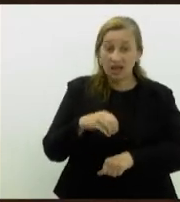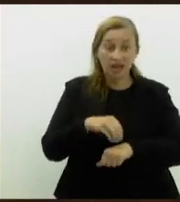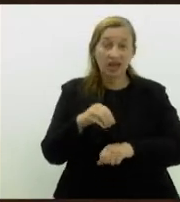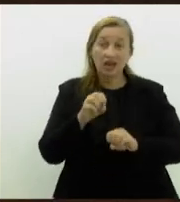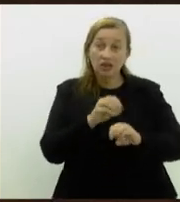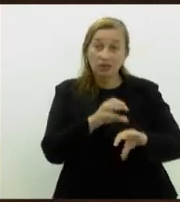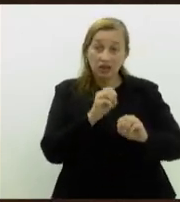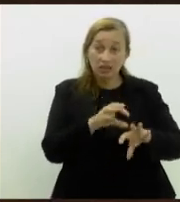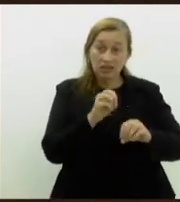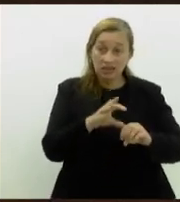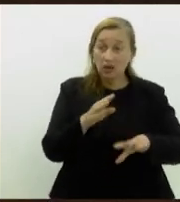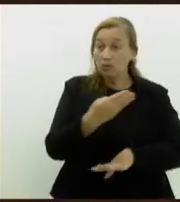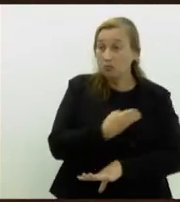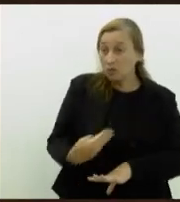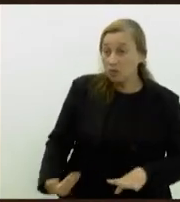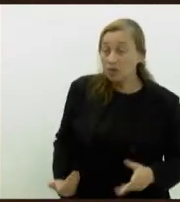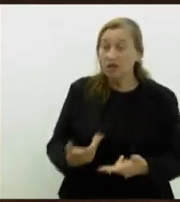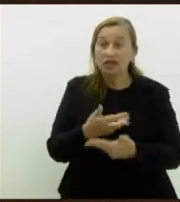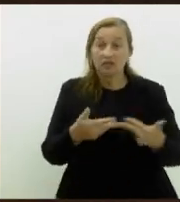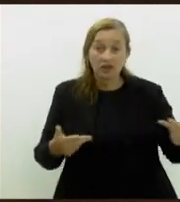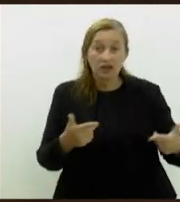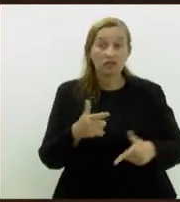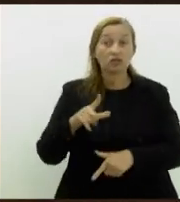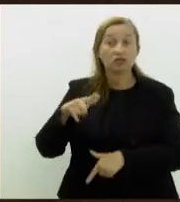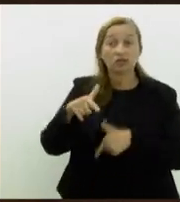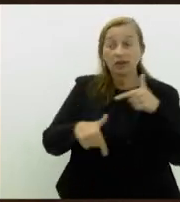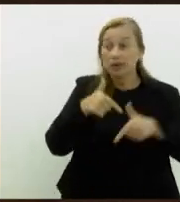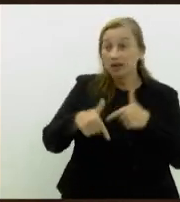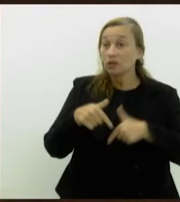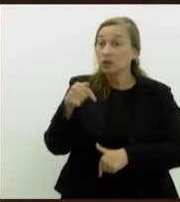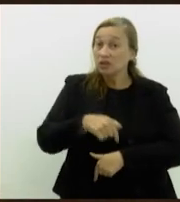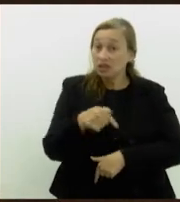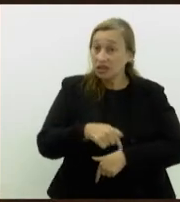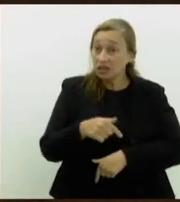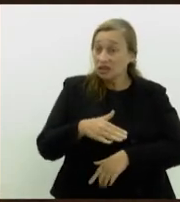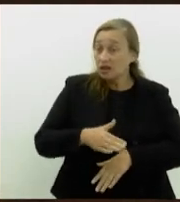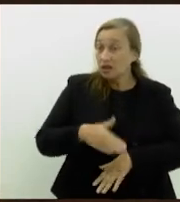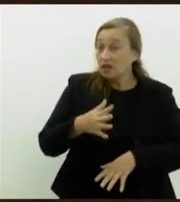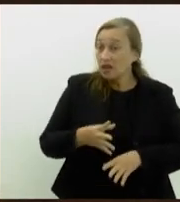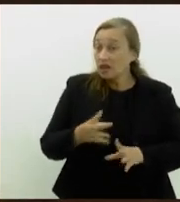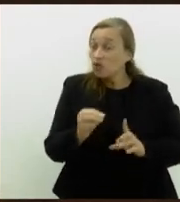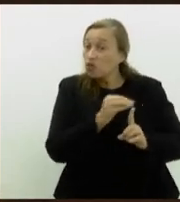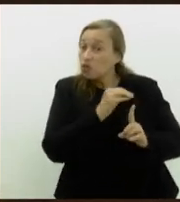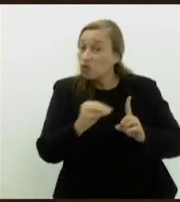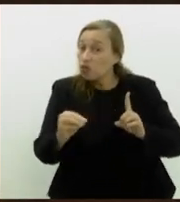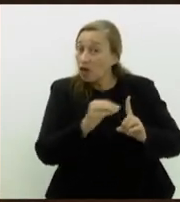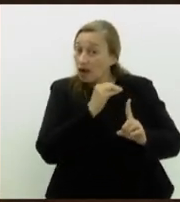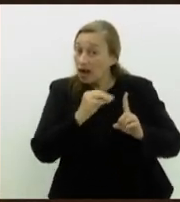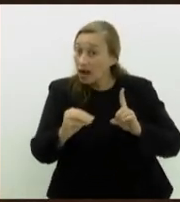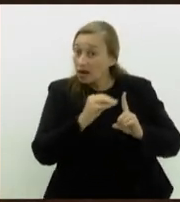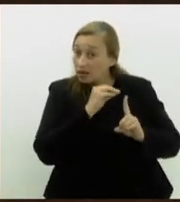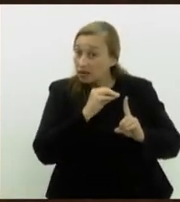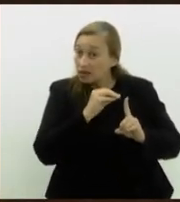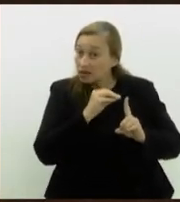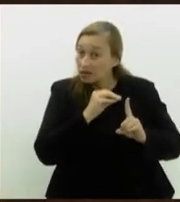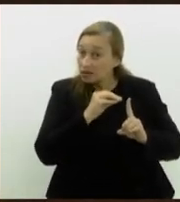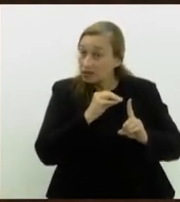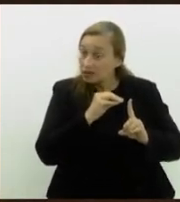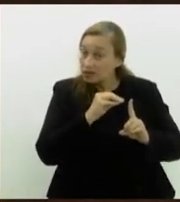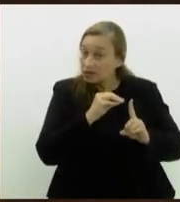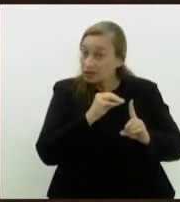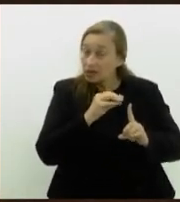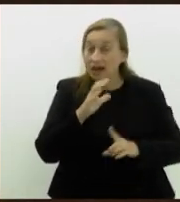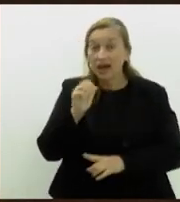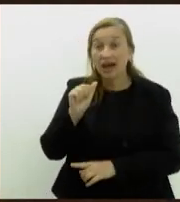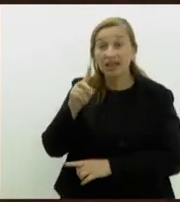pública, especialmente de uma série de trabalhadoras e trabalhadores que estão mais vulneráveis na cadeia da venda de